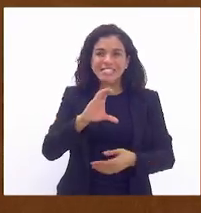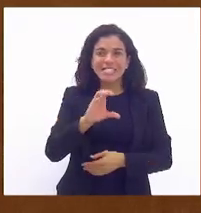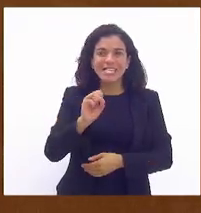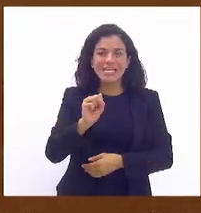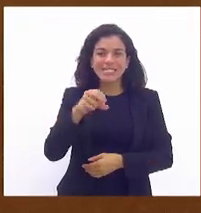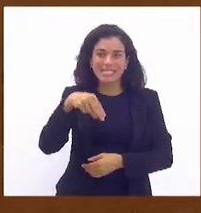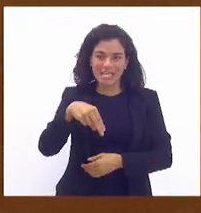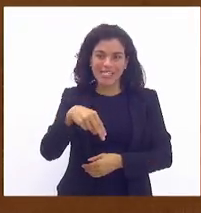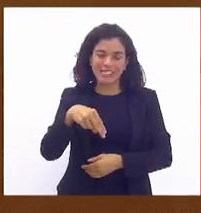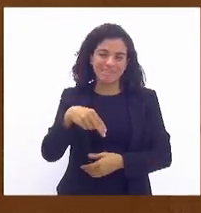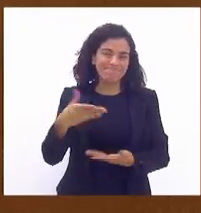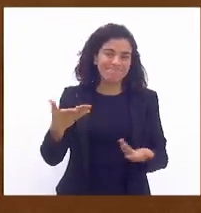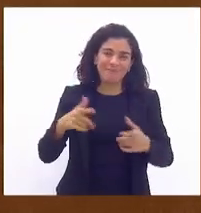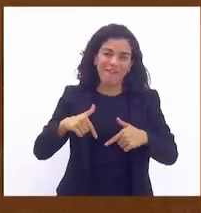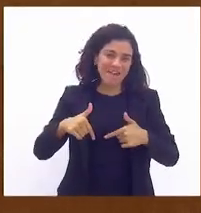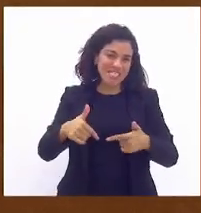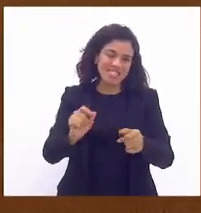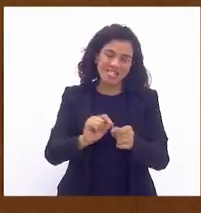fazendo?